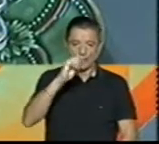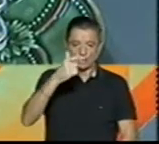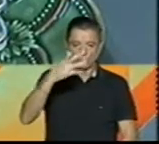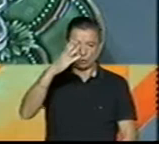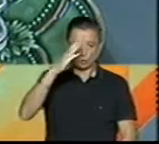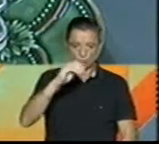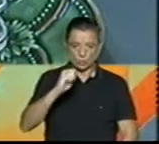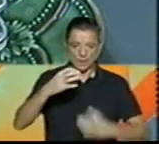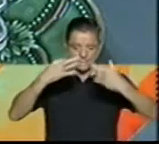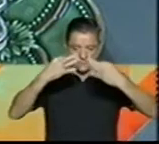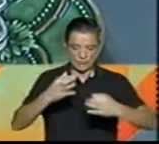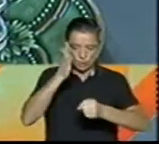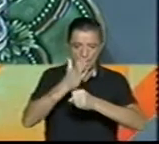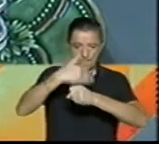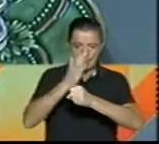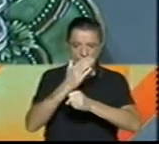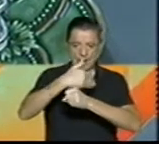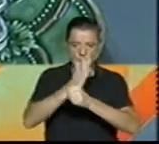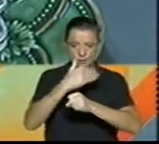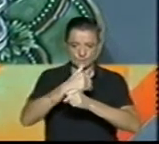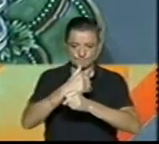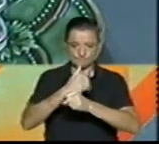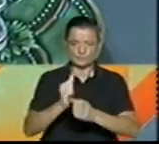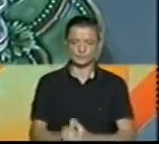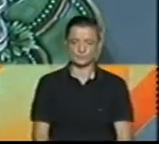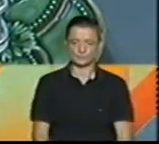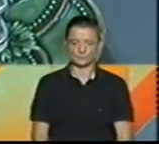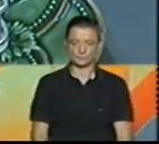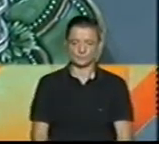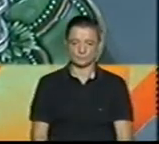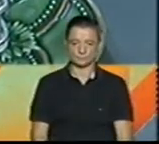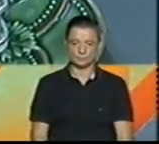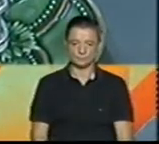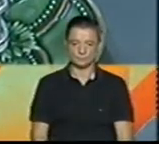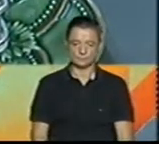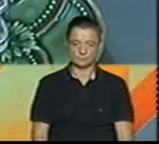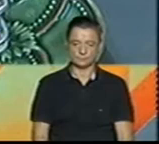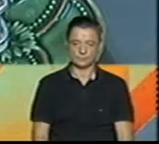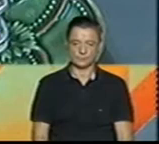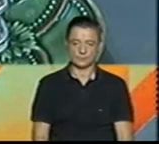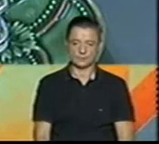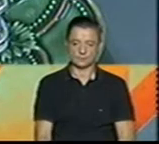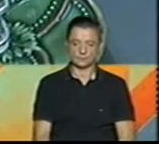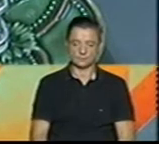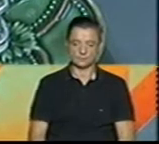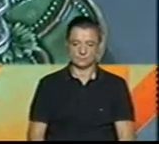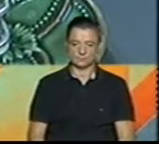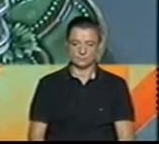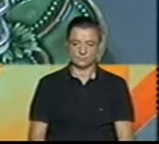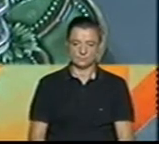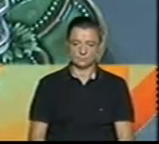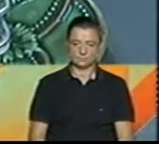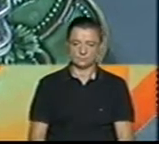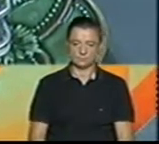centilitros, não é? Sumo. É o sumo de meio limão. É melhor assim, não é? É, sumo exatamente. De meio limão. E um ramo de coentros frescos picados. Sim. Está tudo?